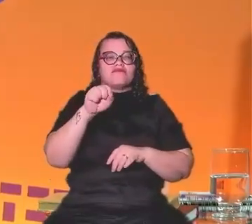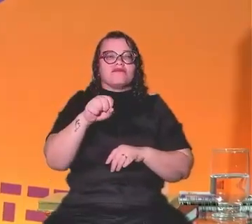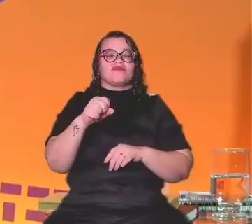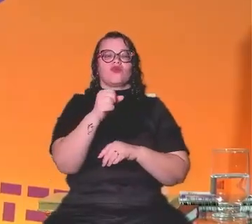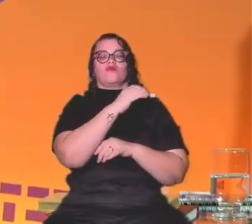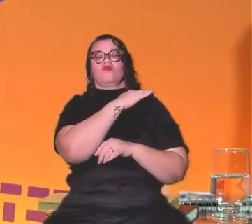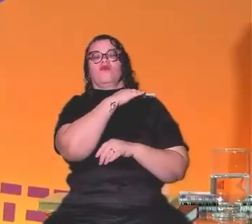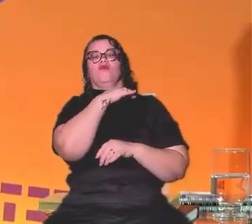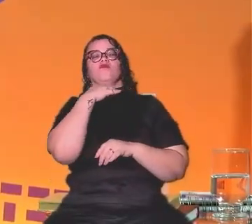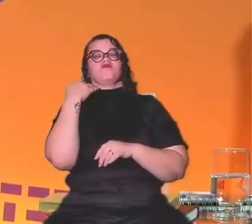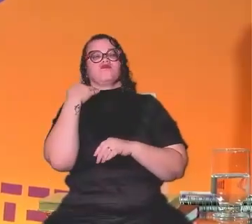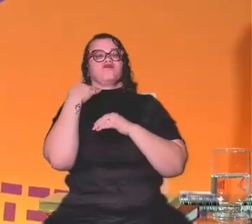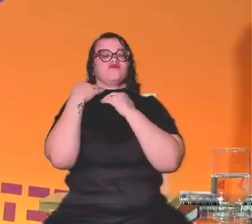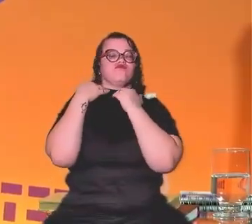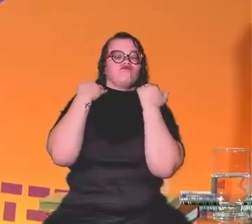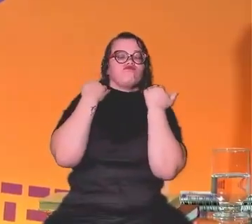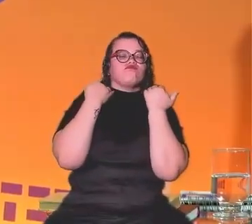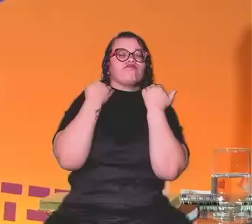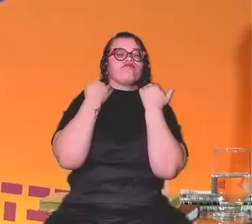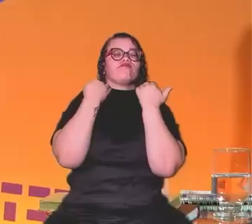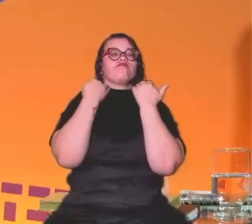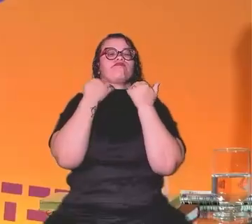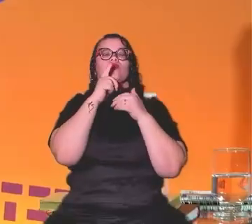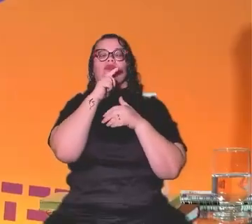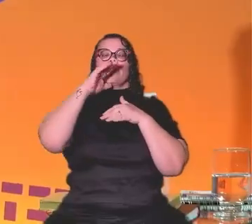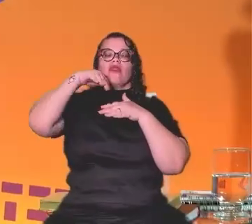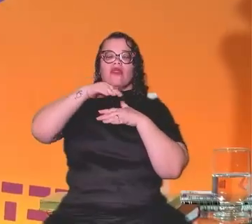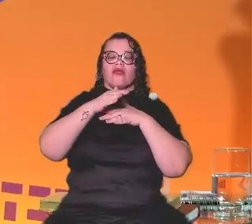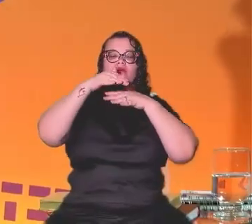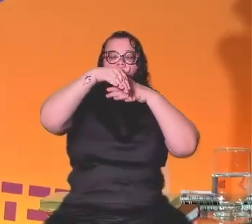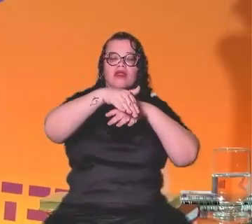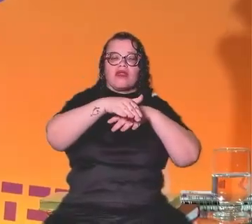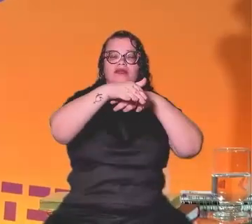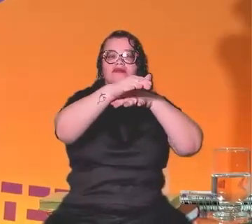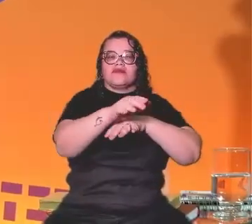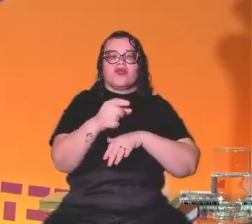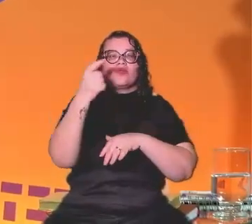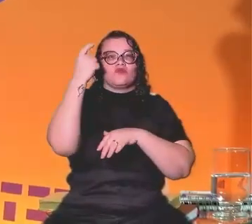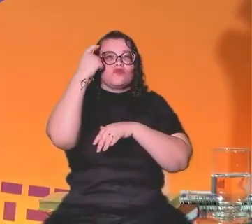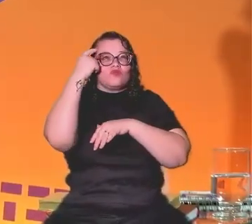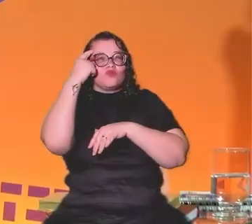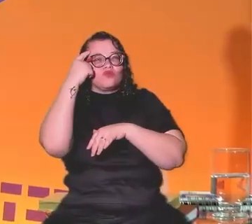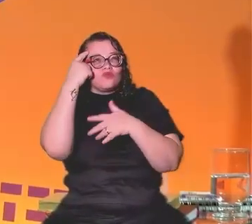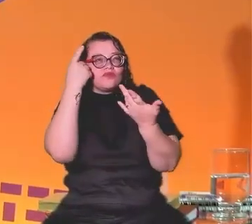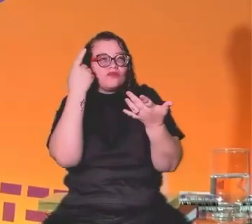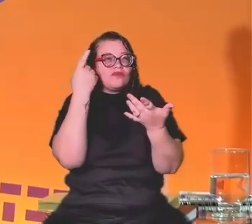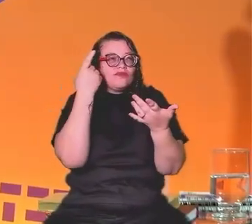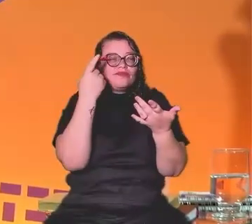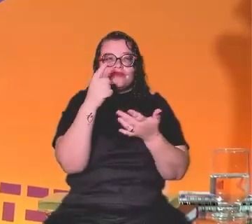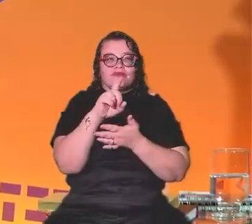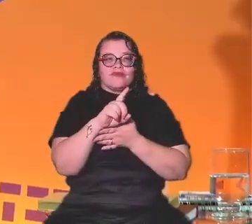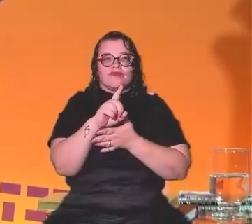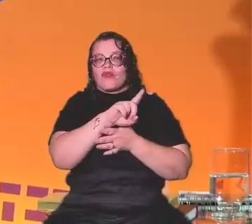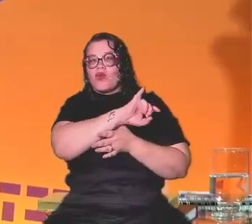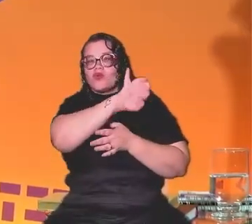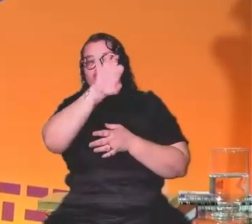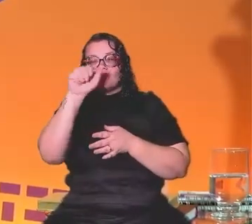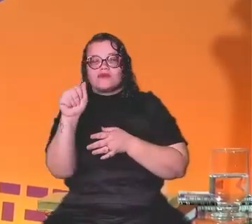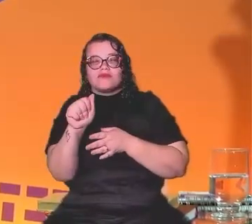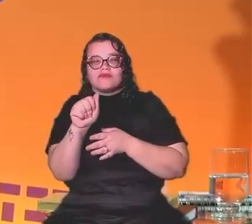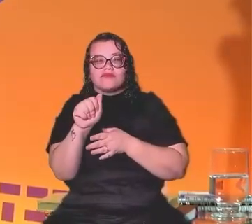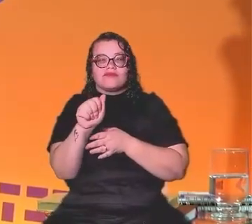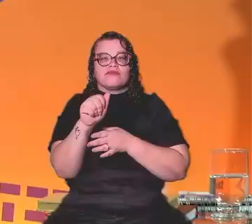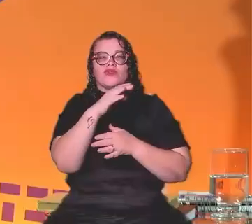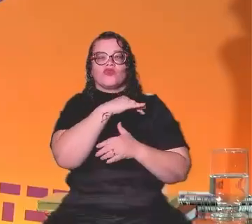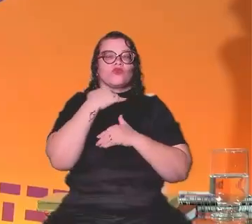Guandu, nos quais ninguém pensa no dia de pensar, os e nos